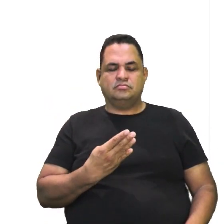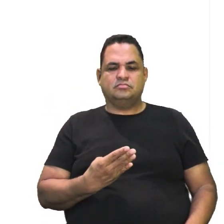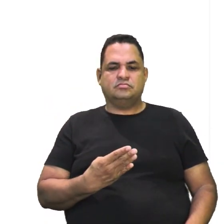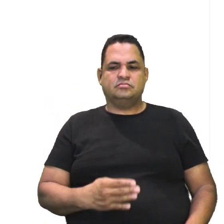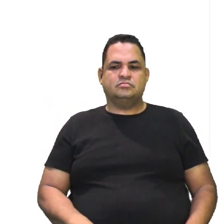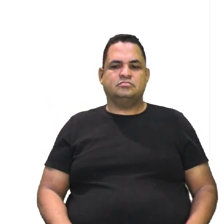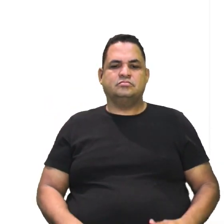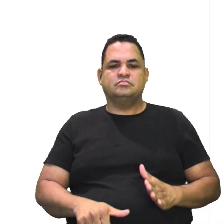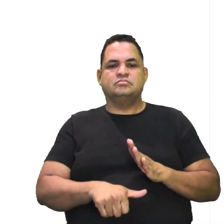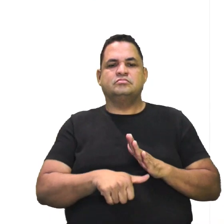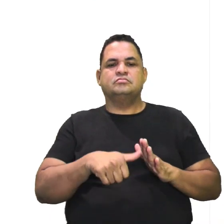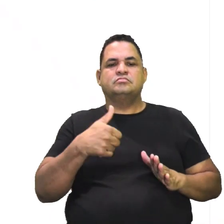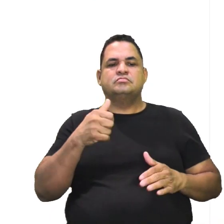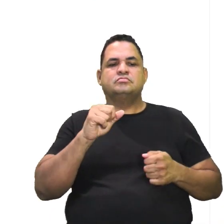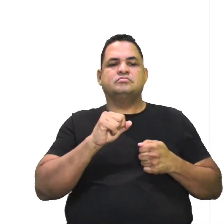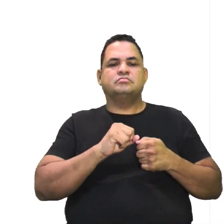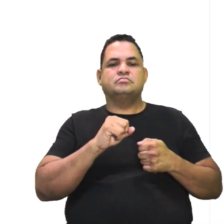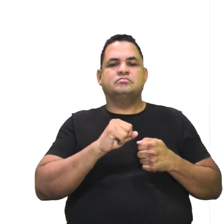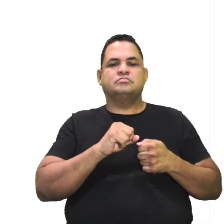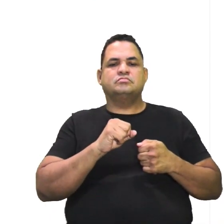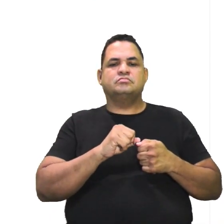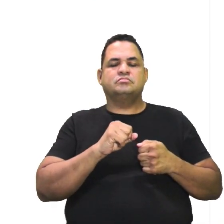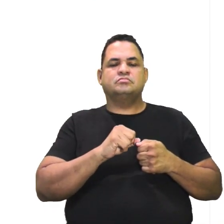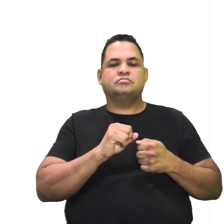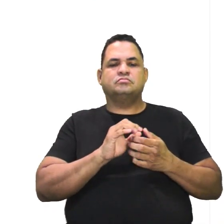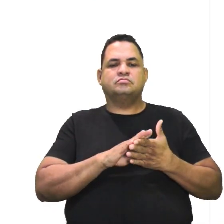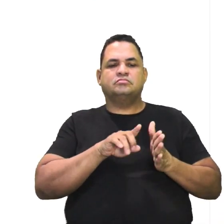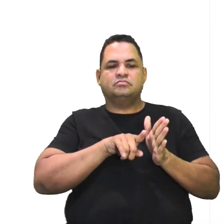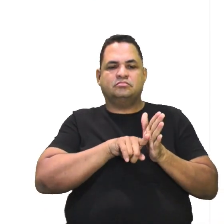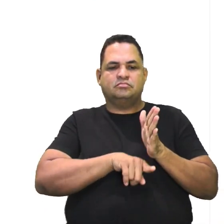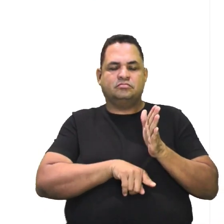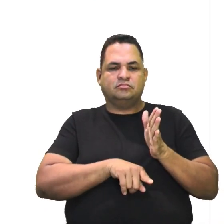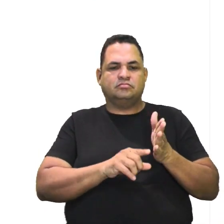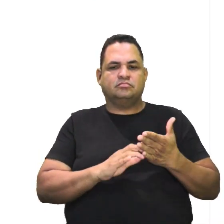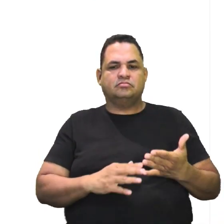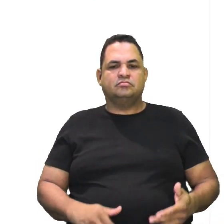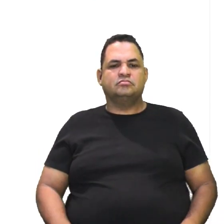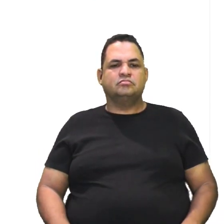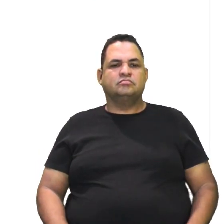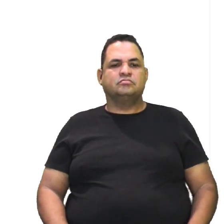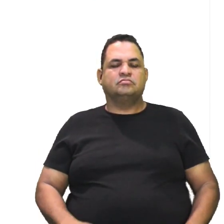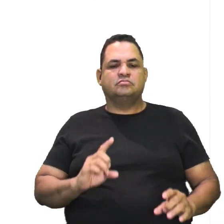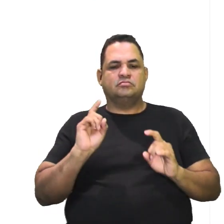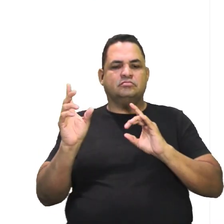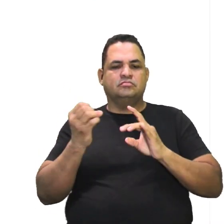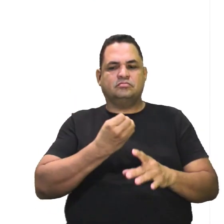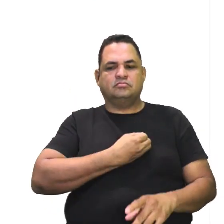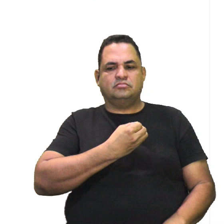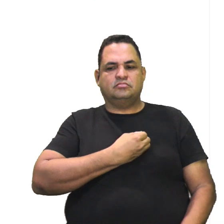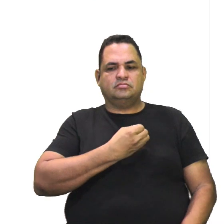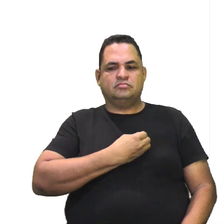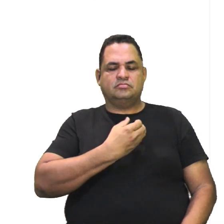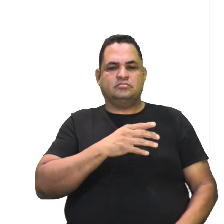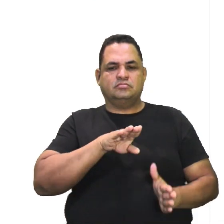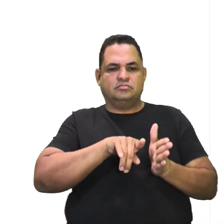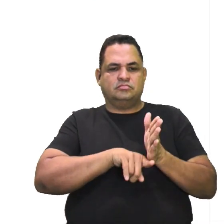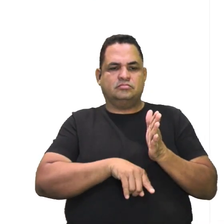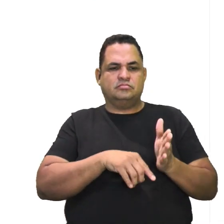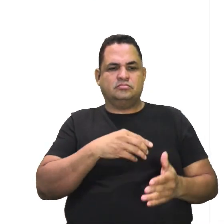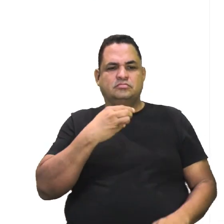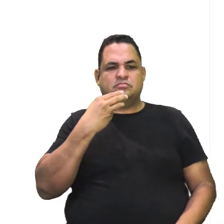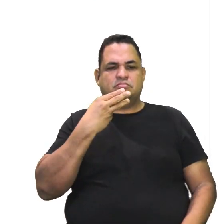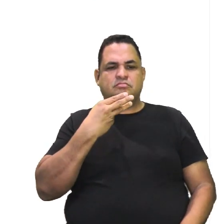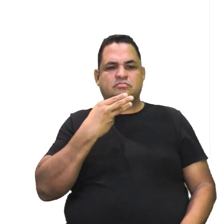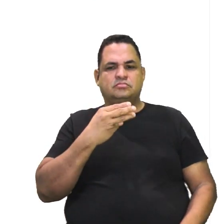3, 4. Primeiro a gente vai fazer o quê? A diferença, né? Nós vamos fazer cada valor desse menos